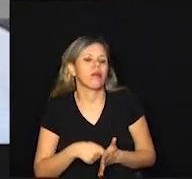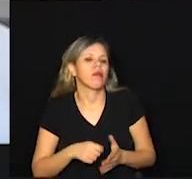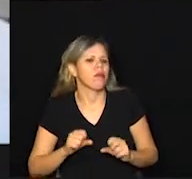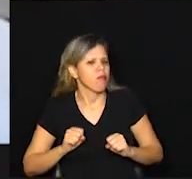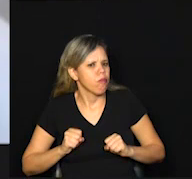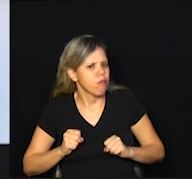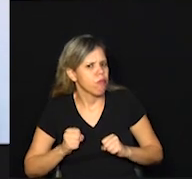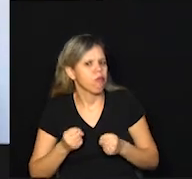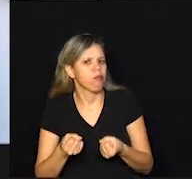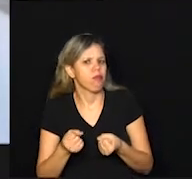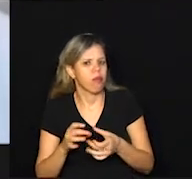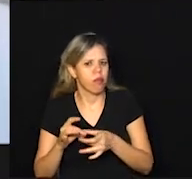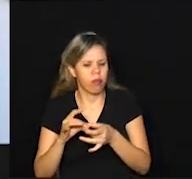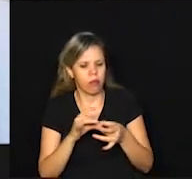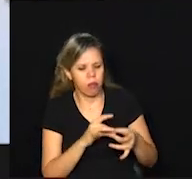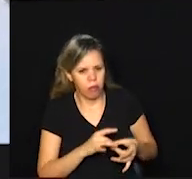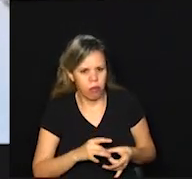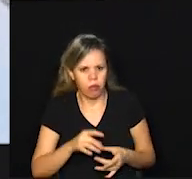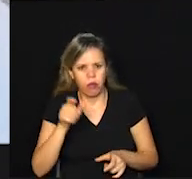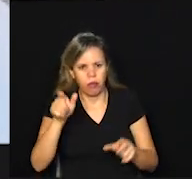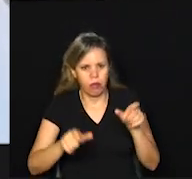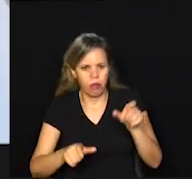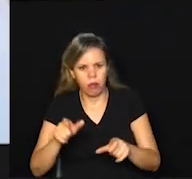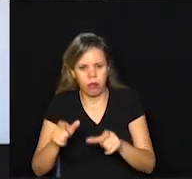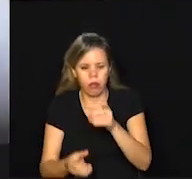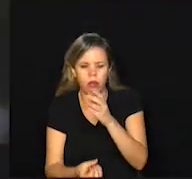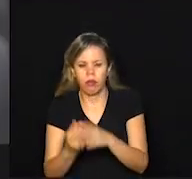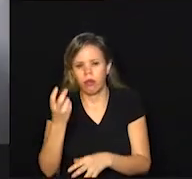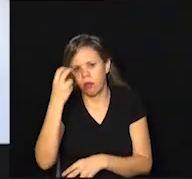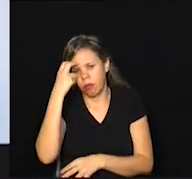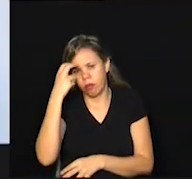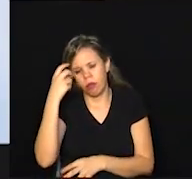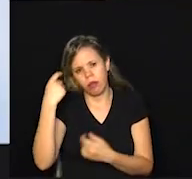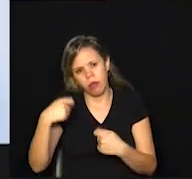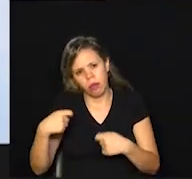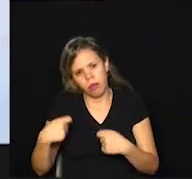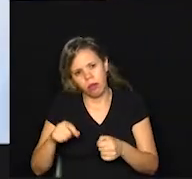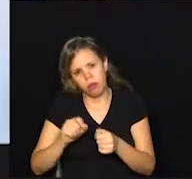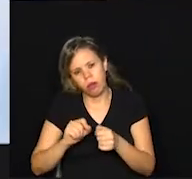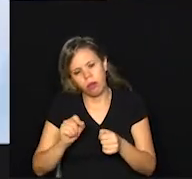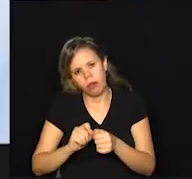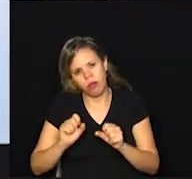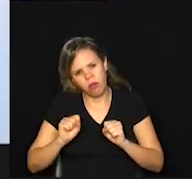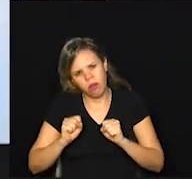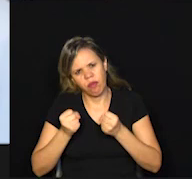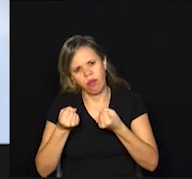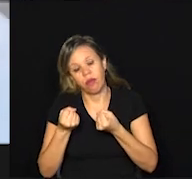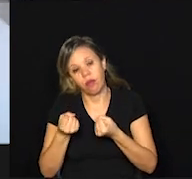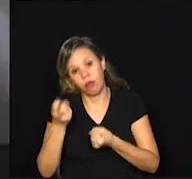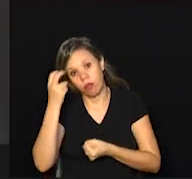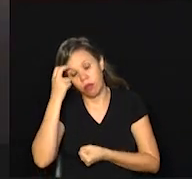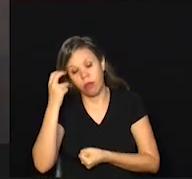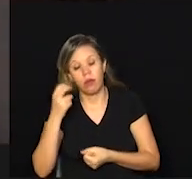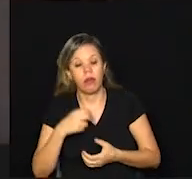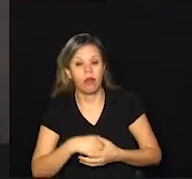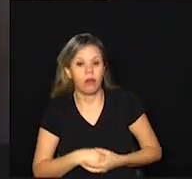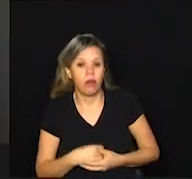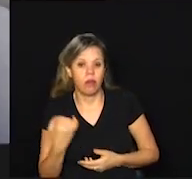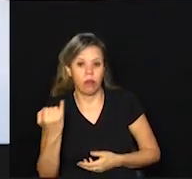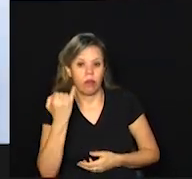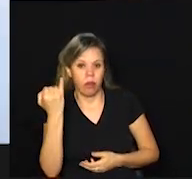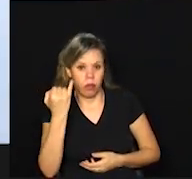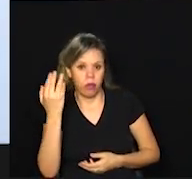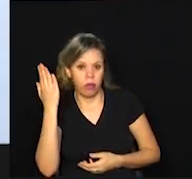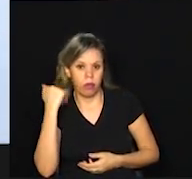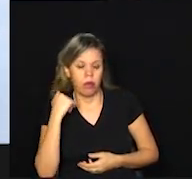fortalecendo esses fazedores de tudo isso a gente precisa de fazer fortalecer os fazedores de cultura é importante